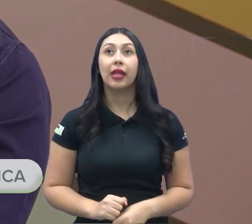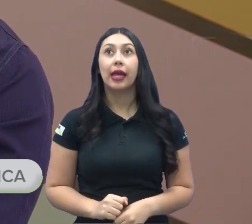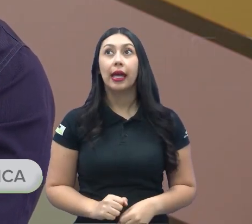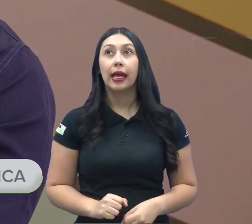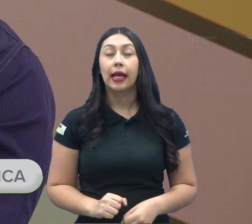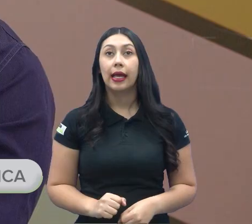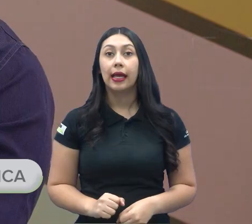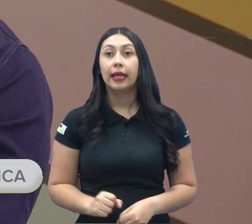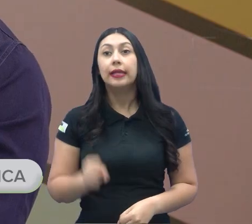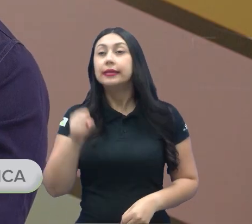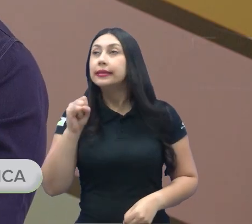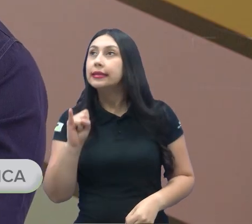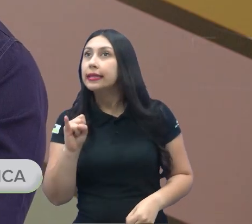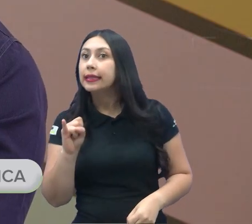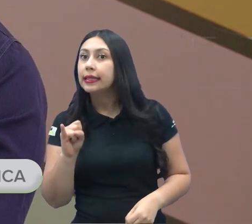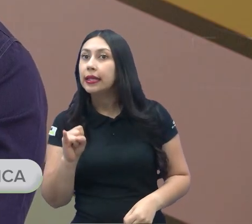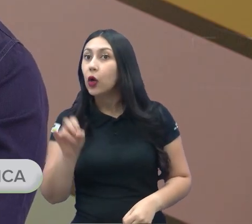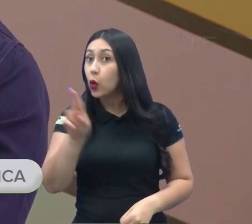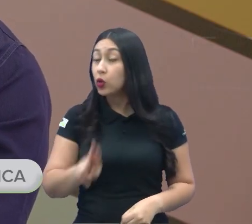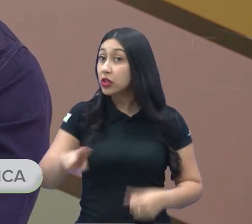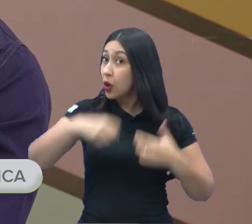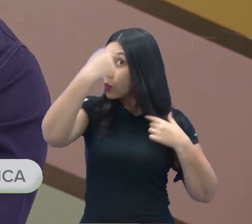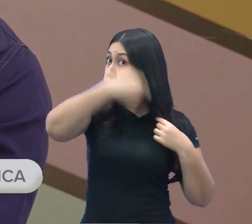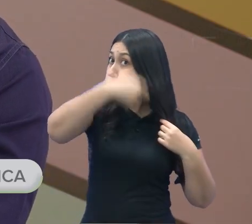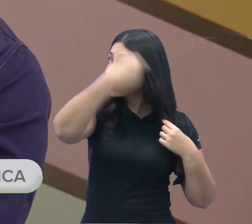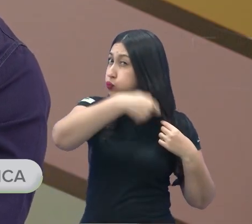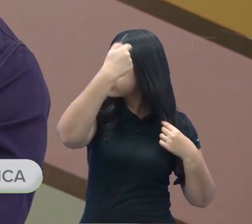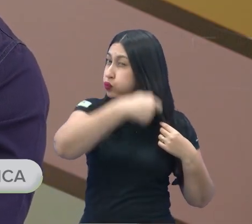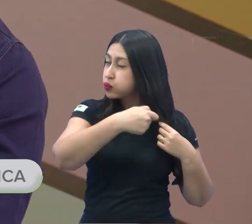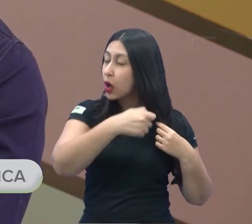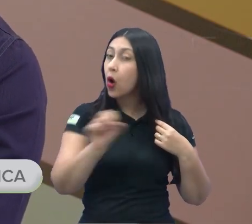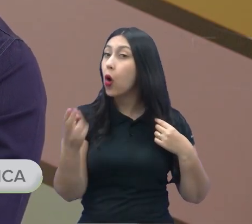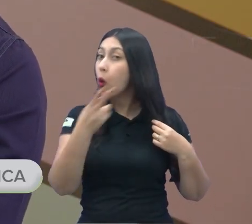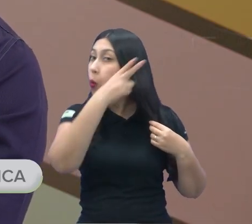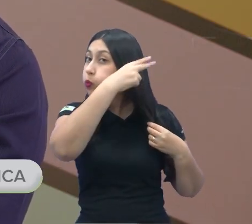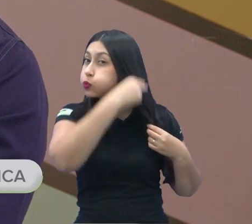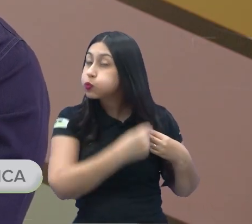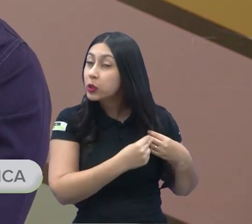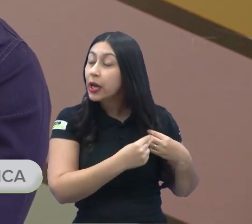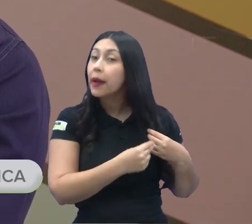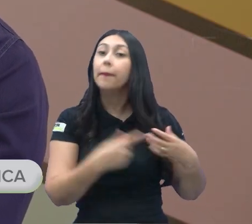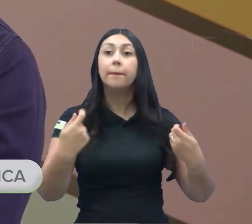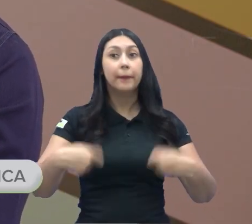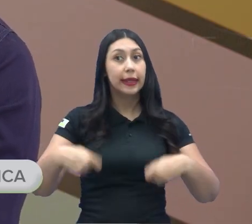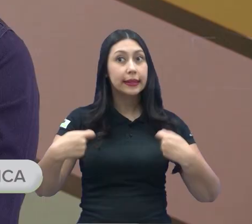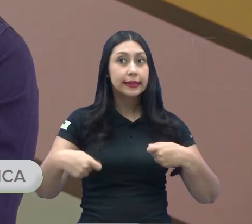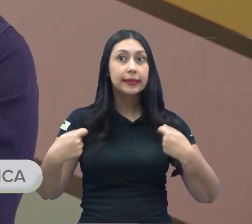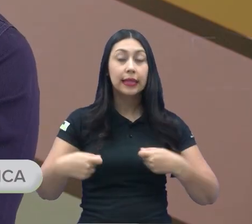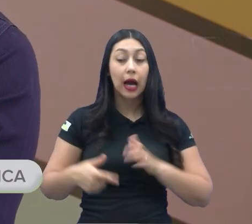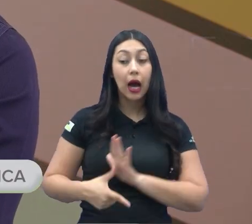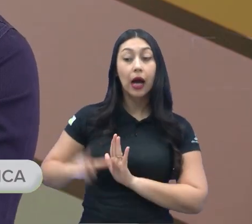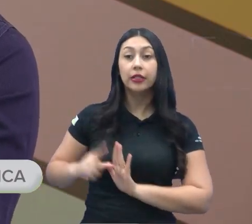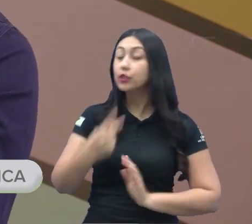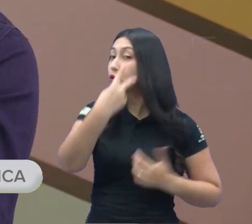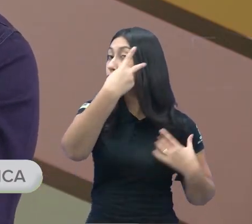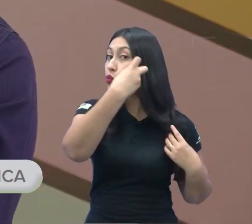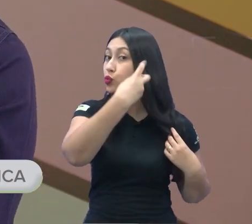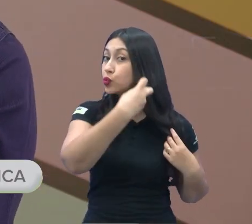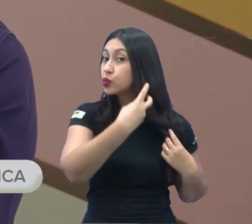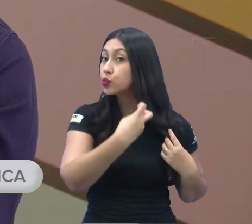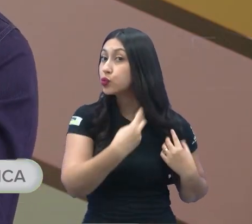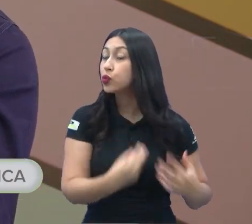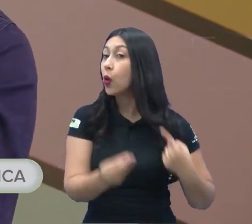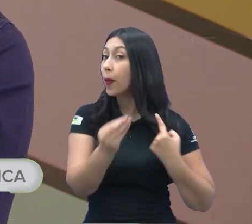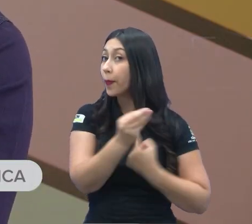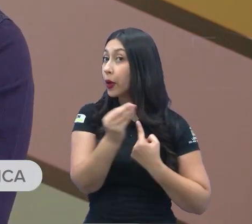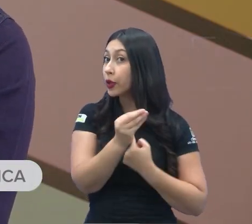de secador, chapinha, usar um bom protetor térmico, que isso é importante, porque é aquilo que eu comentei. A partir do momento que você está com o seu cabelo aí,